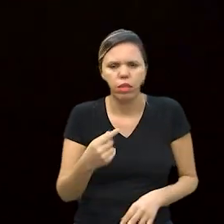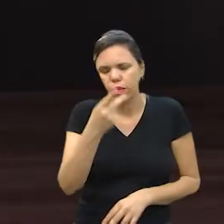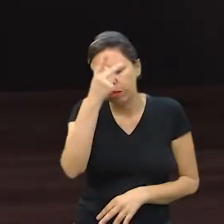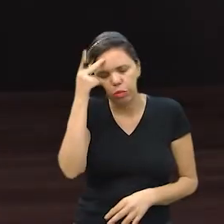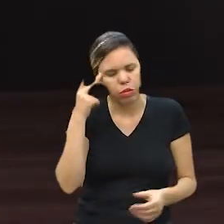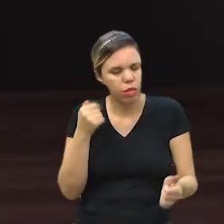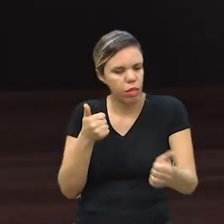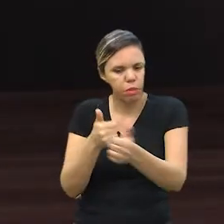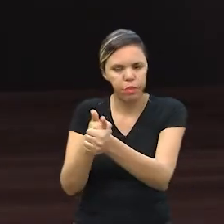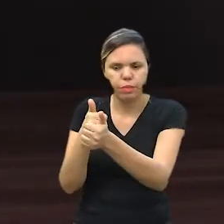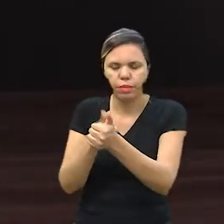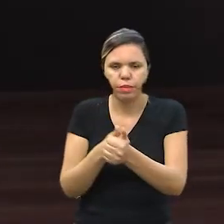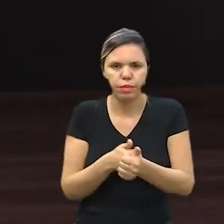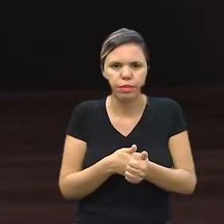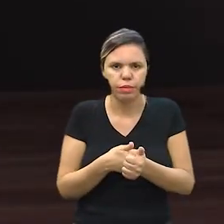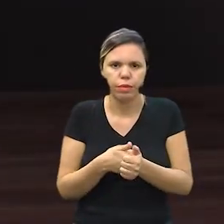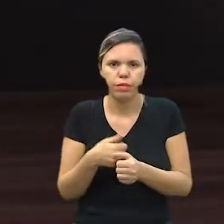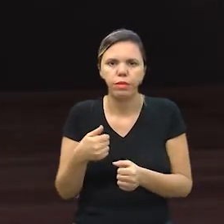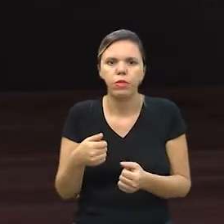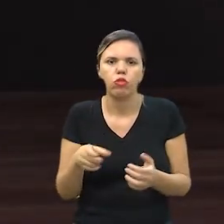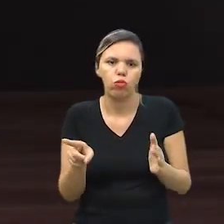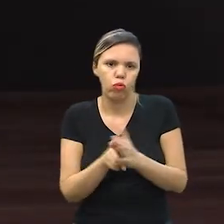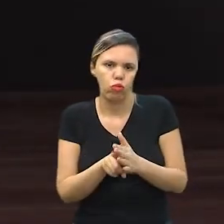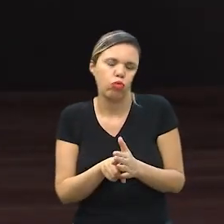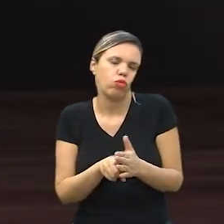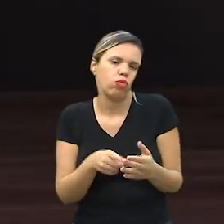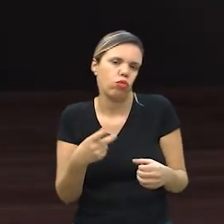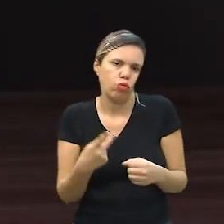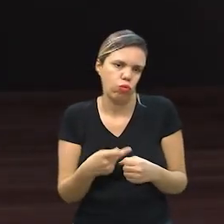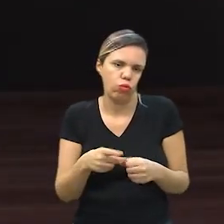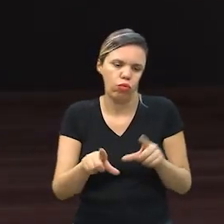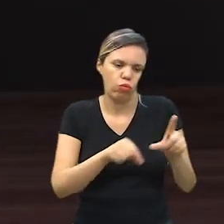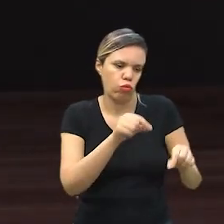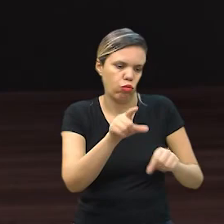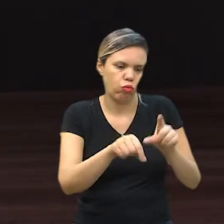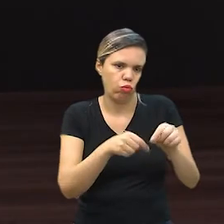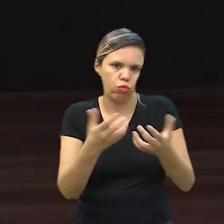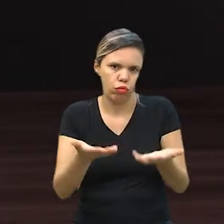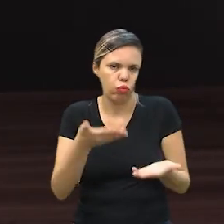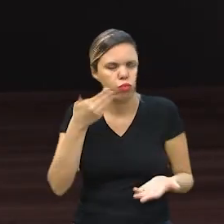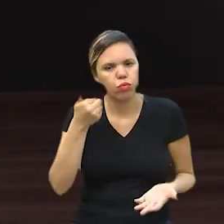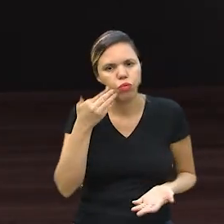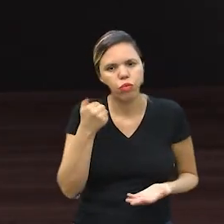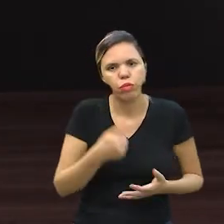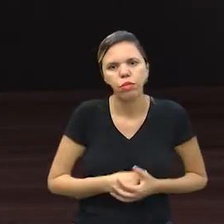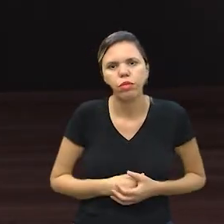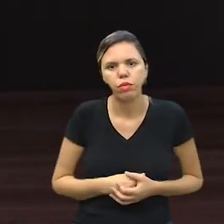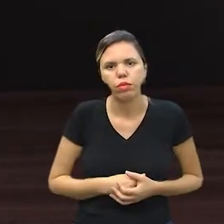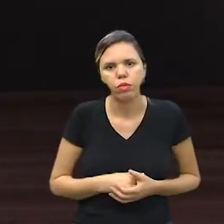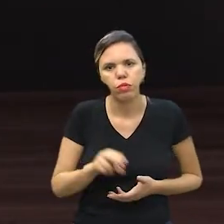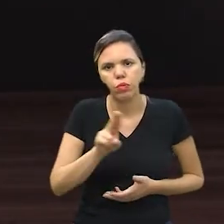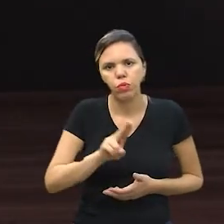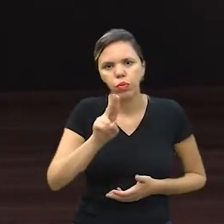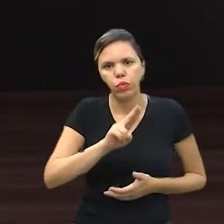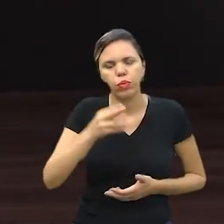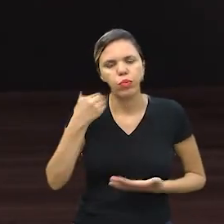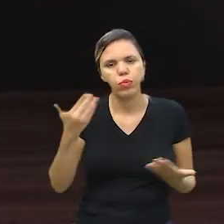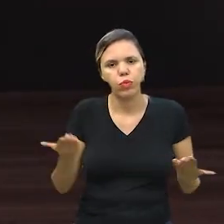estarem bem próximas do produtor, escolhendo aquilo que quer consumir e